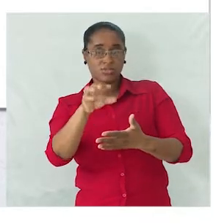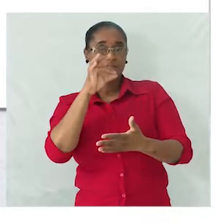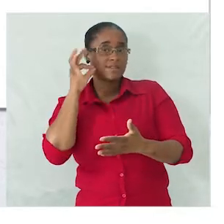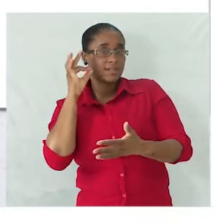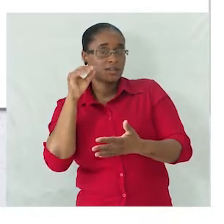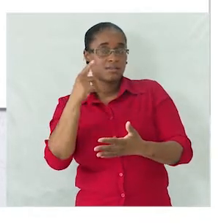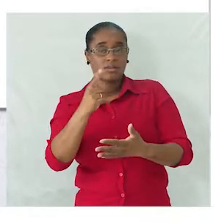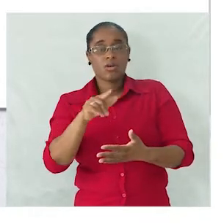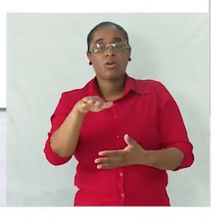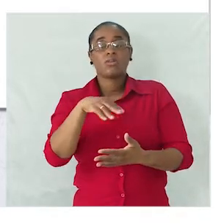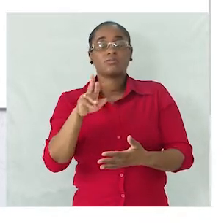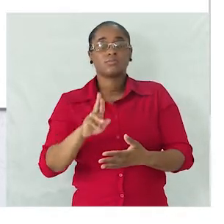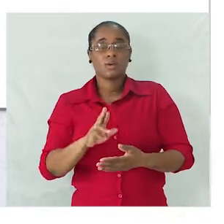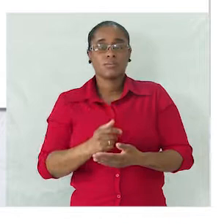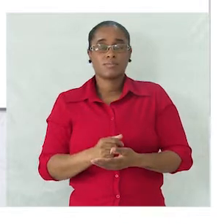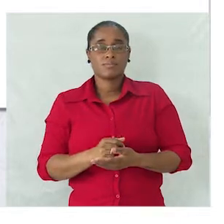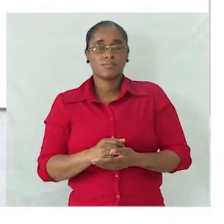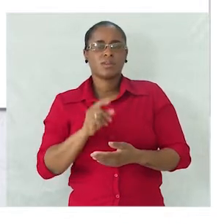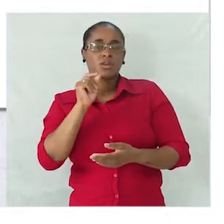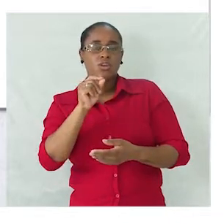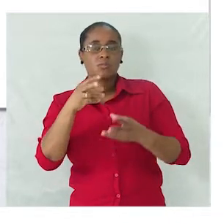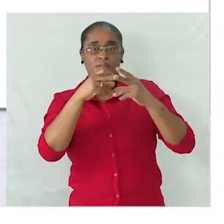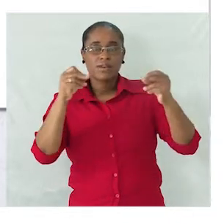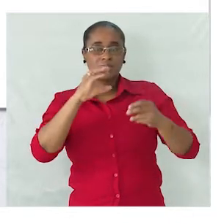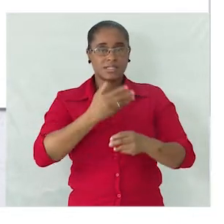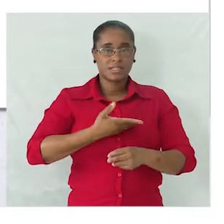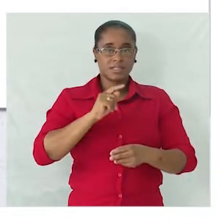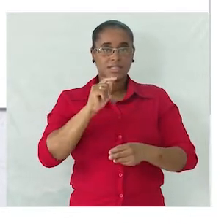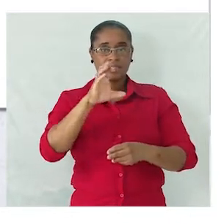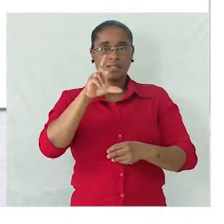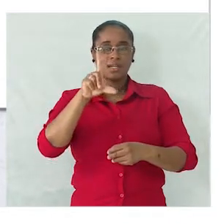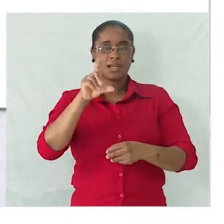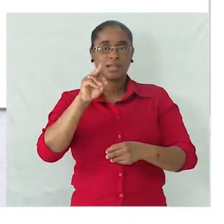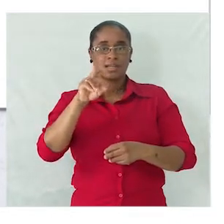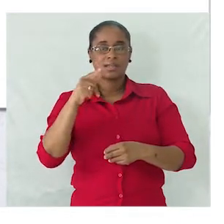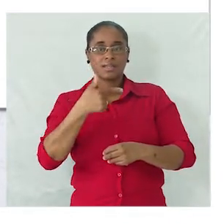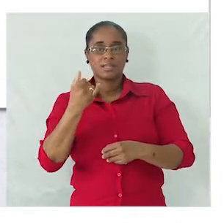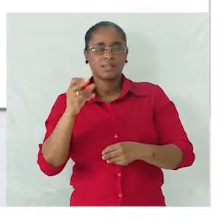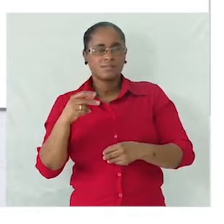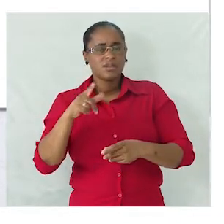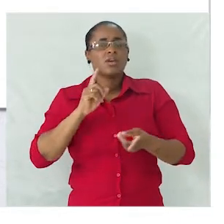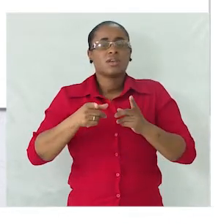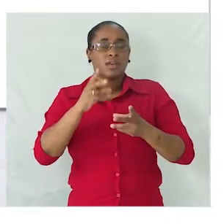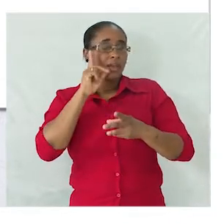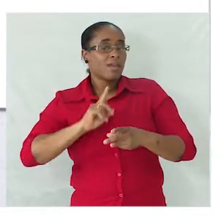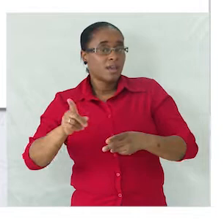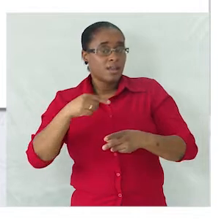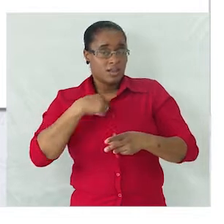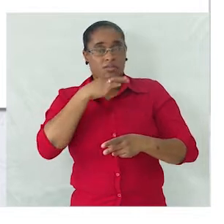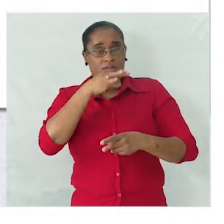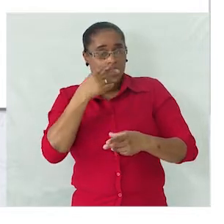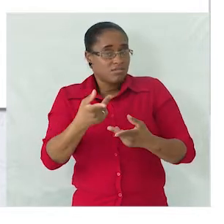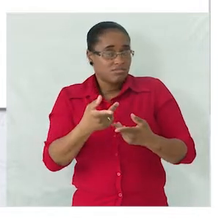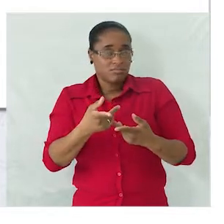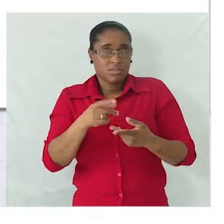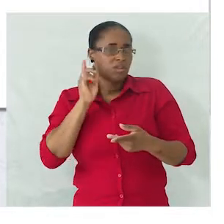onde espero. Chamo frase declarativa aquela em que afirmei ou neguei não importa. O que